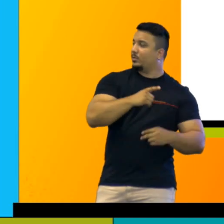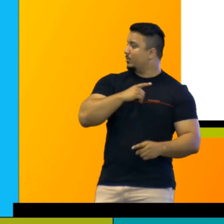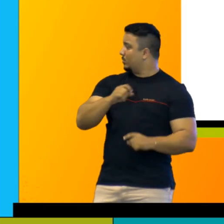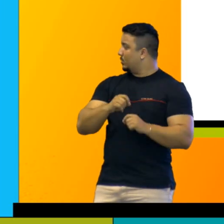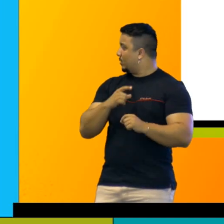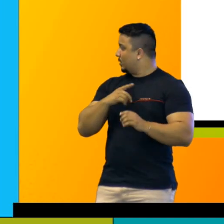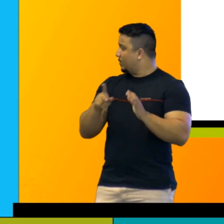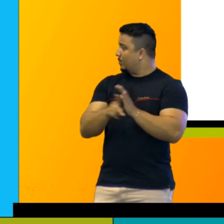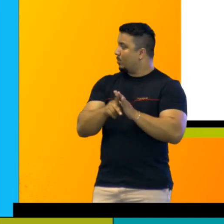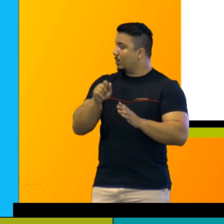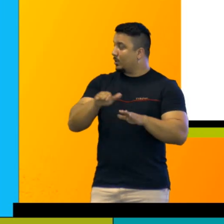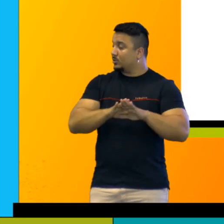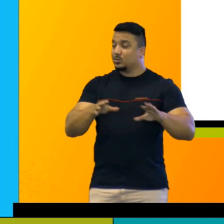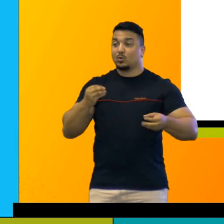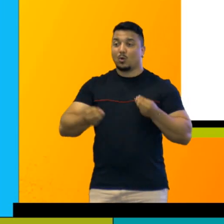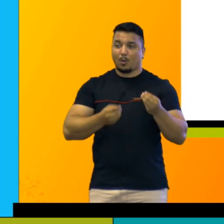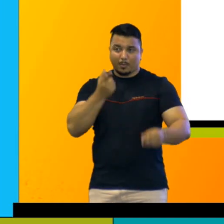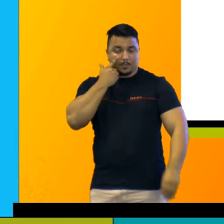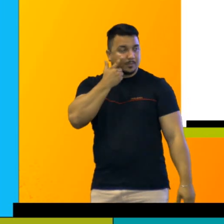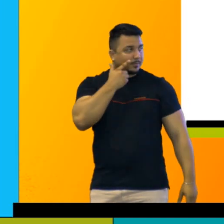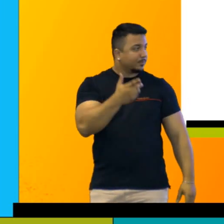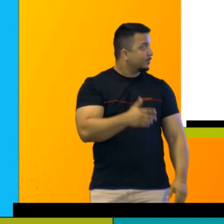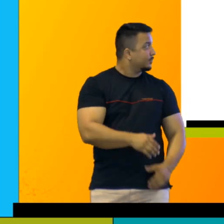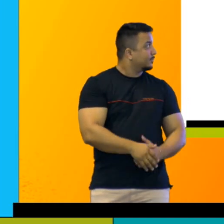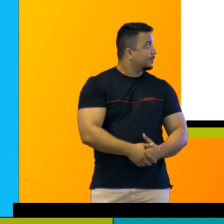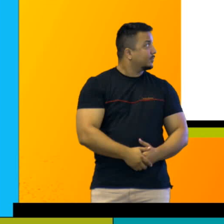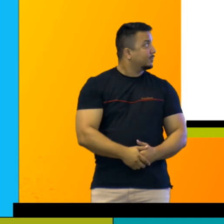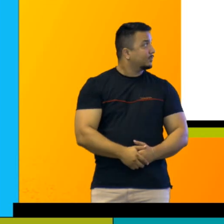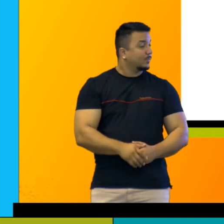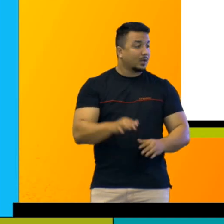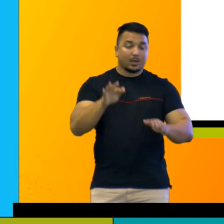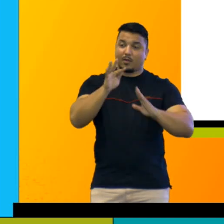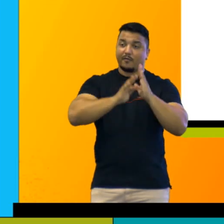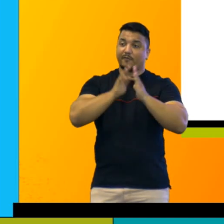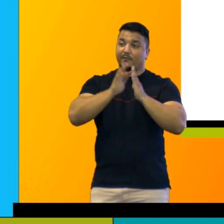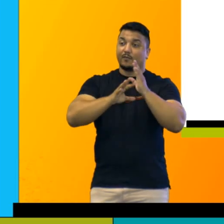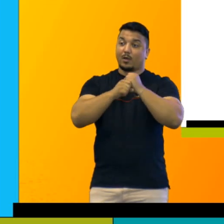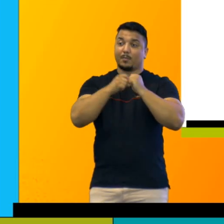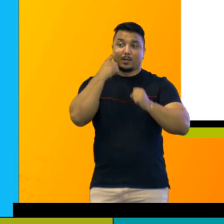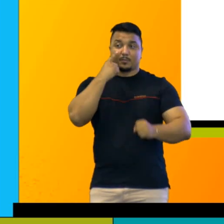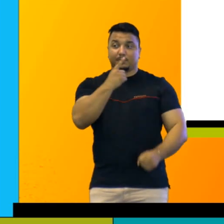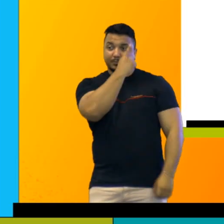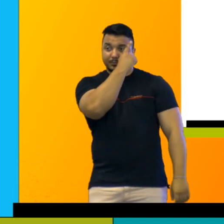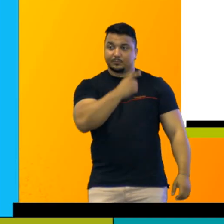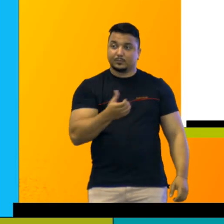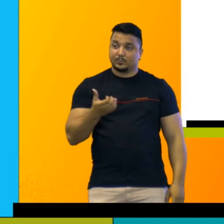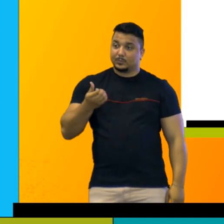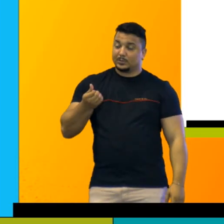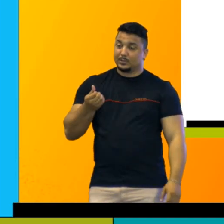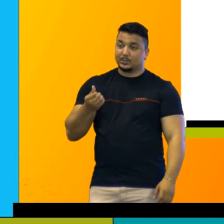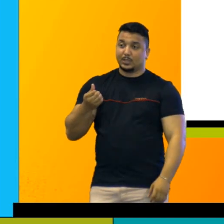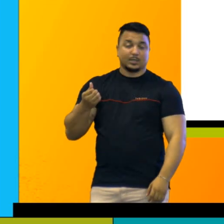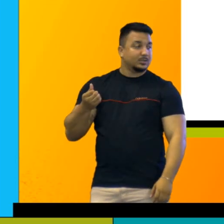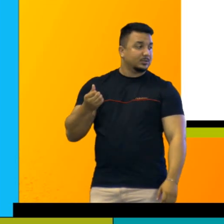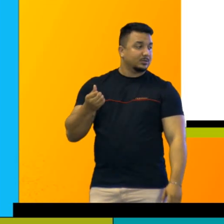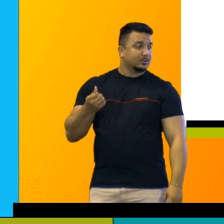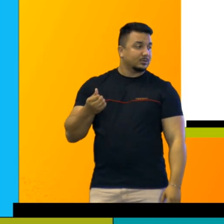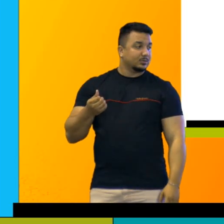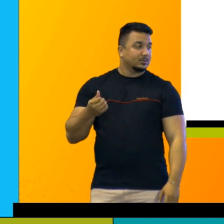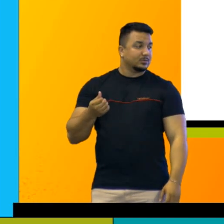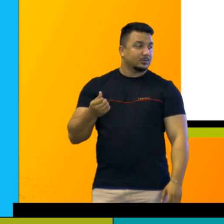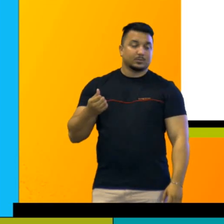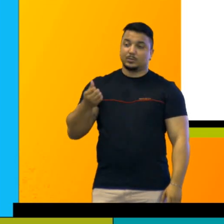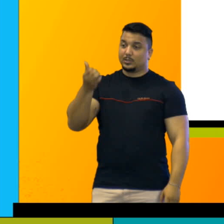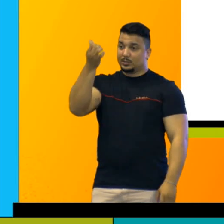combinação, pessoal, ela é assim, ó. Presta atenção, ó. Tá lá em cima a fórmula, ó. 6 fatorial, não são 6